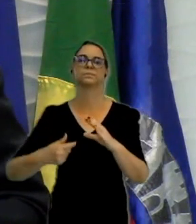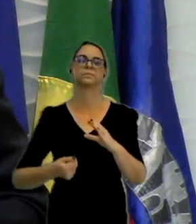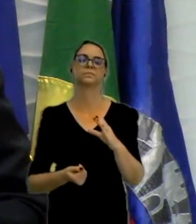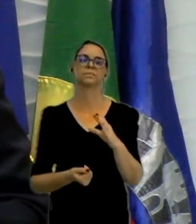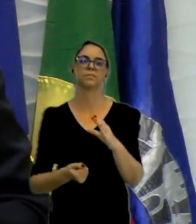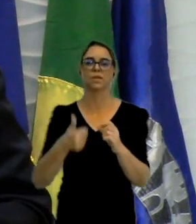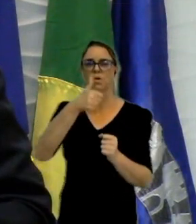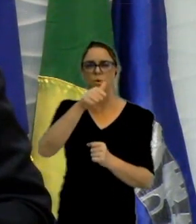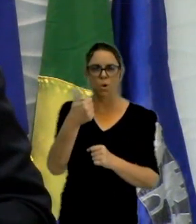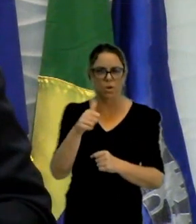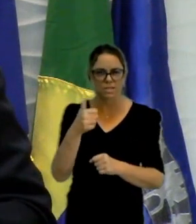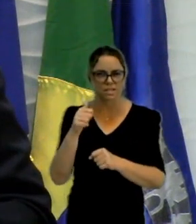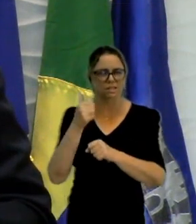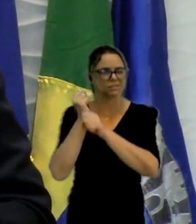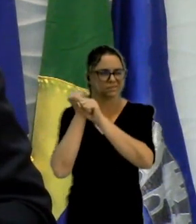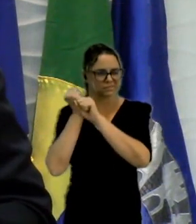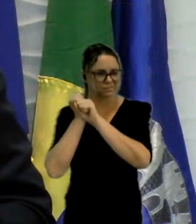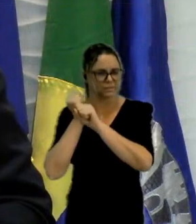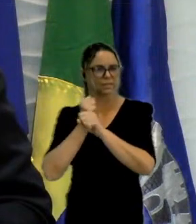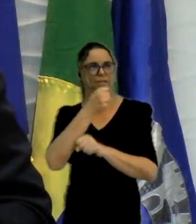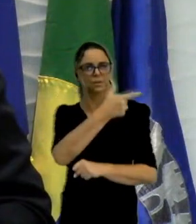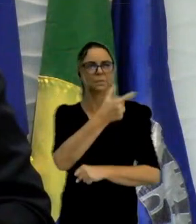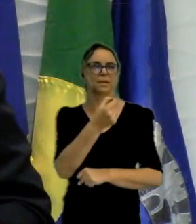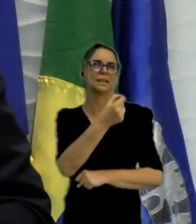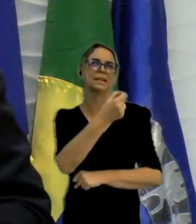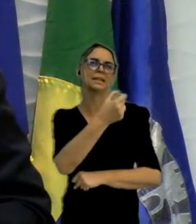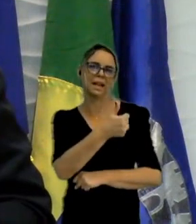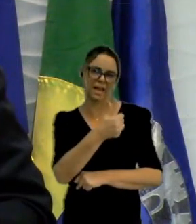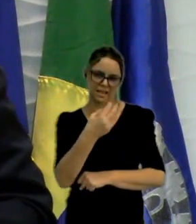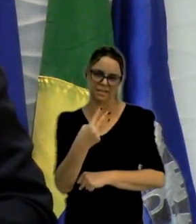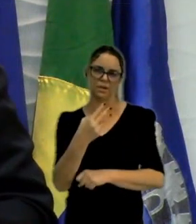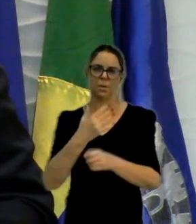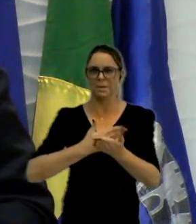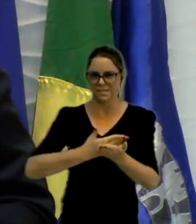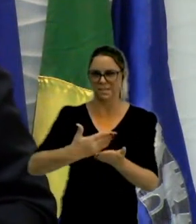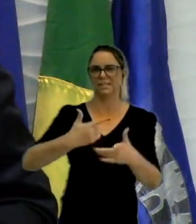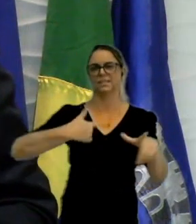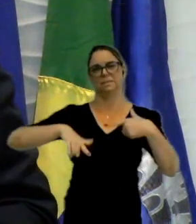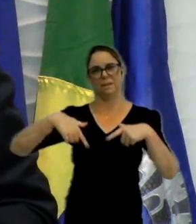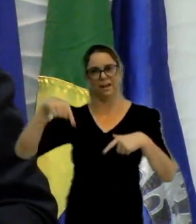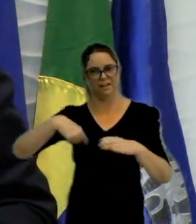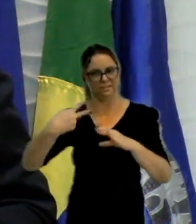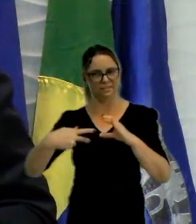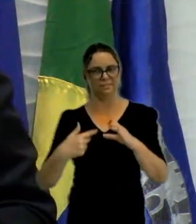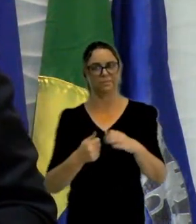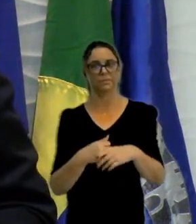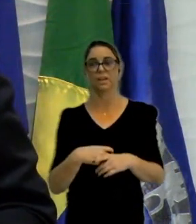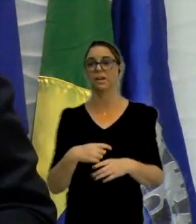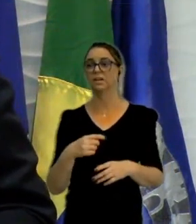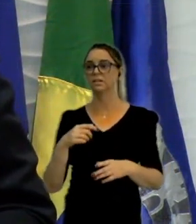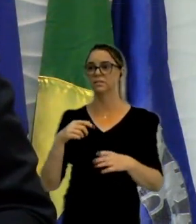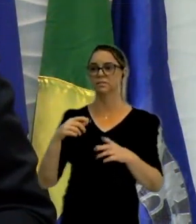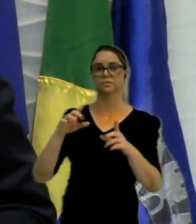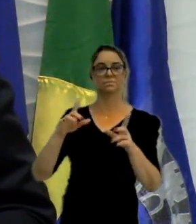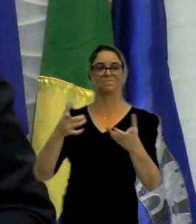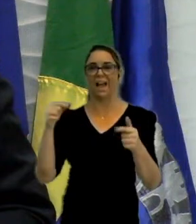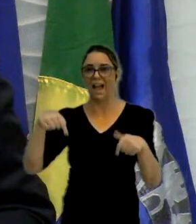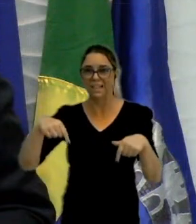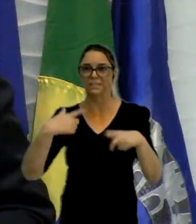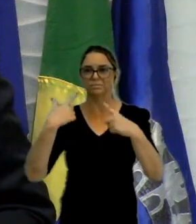há 11 anos, desde 2013 que eu estou aqui. Nunca se deixou de ter reclamação sobre essa